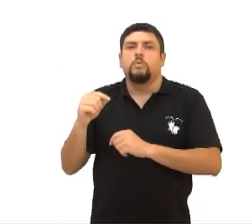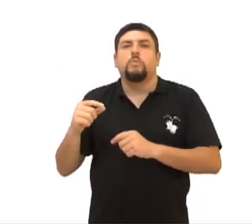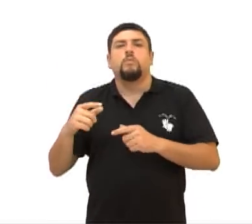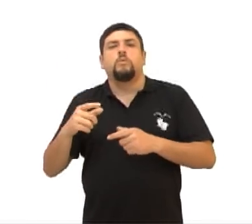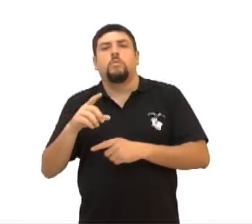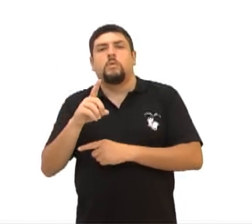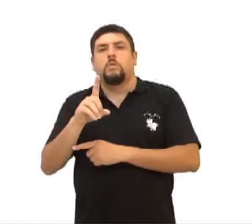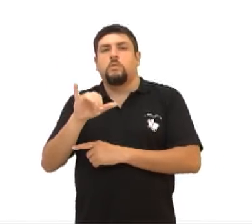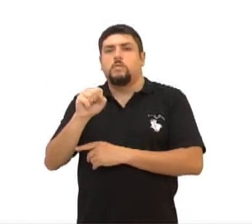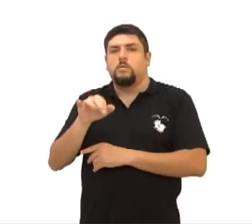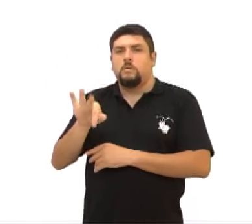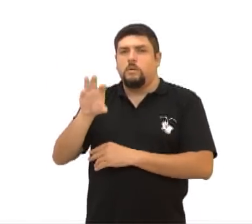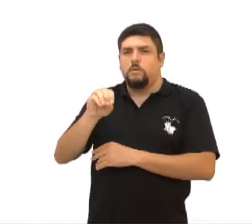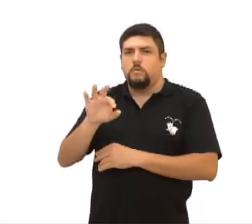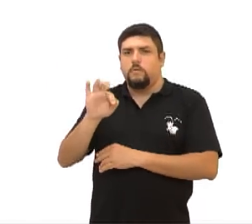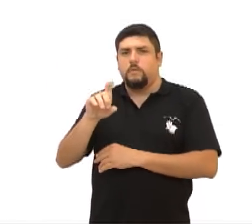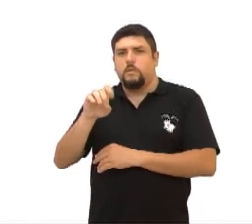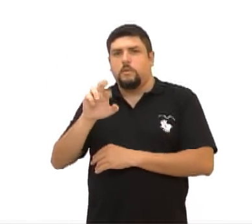Distrito Federal.